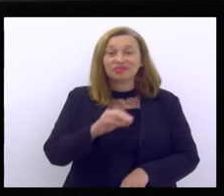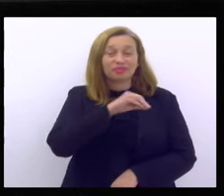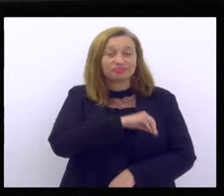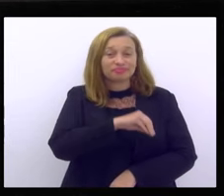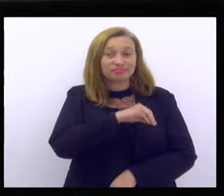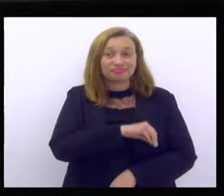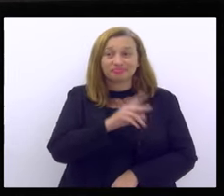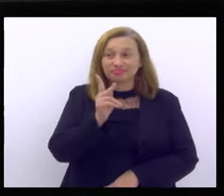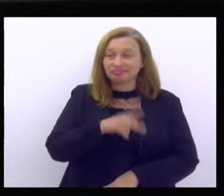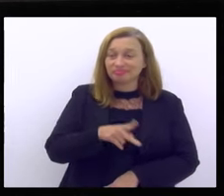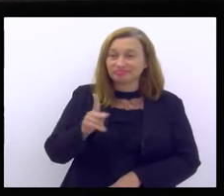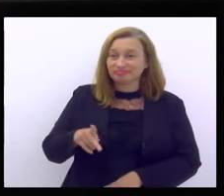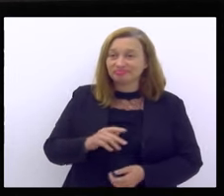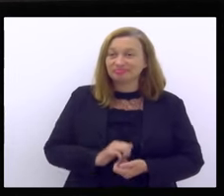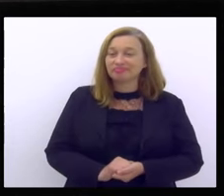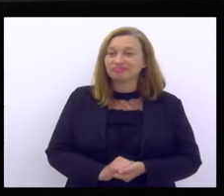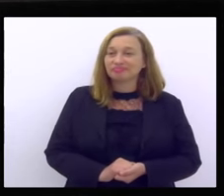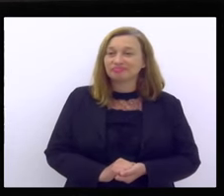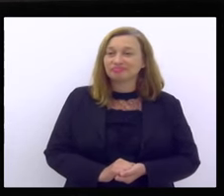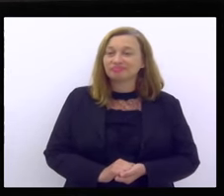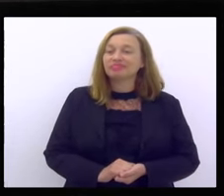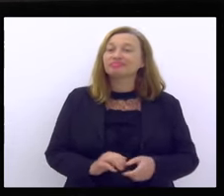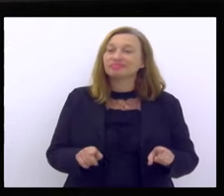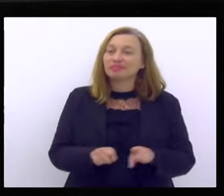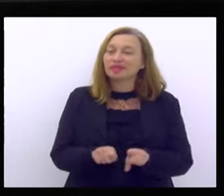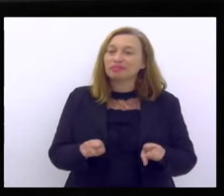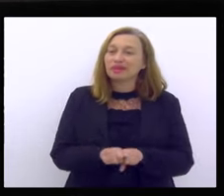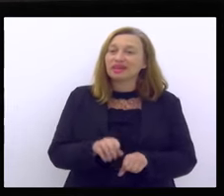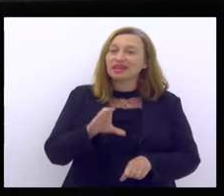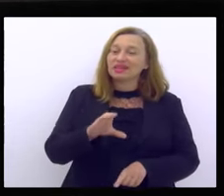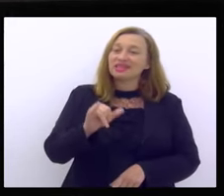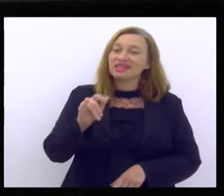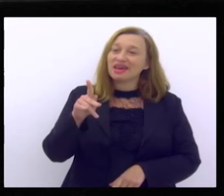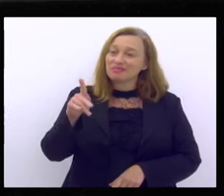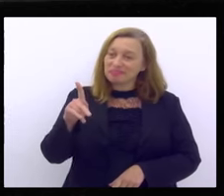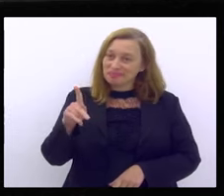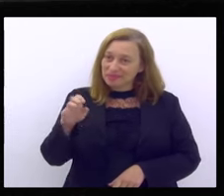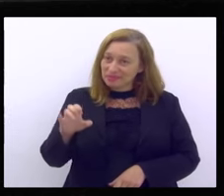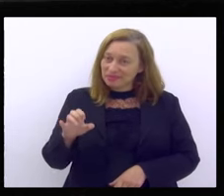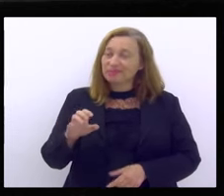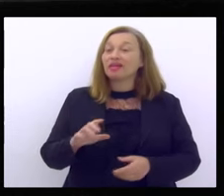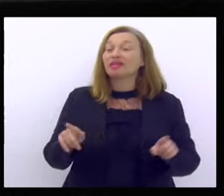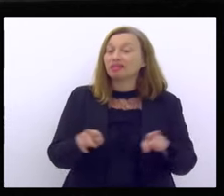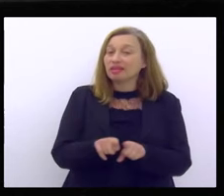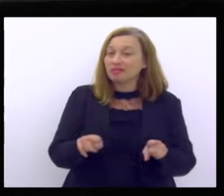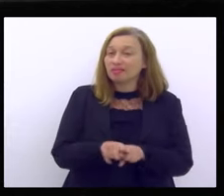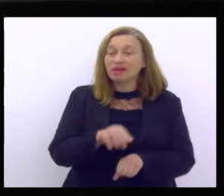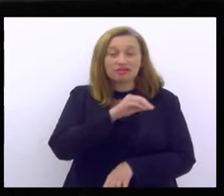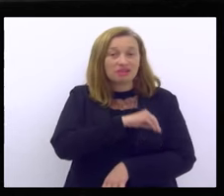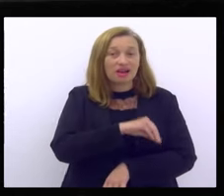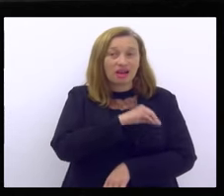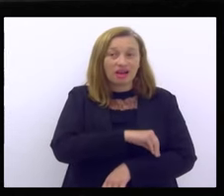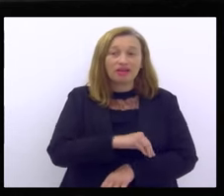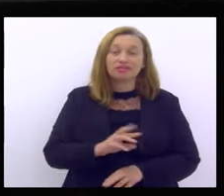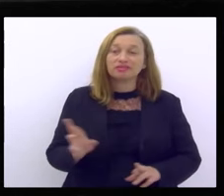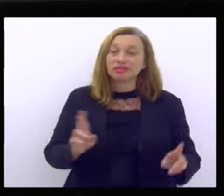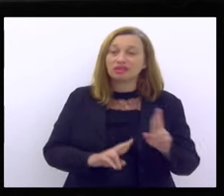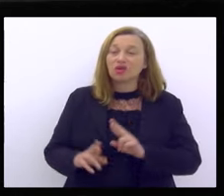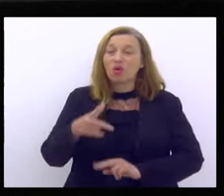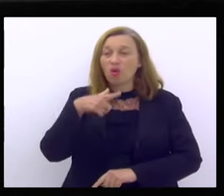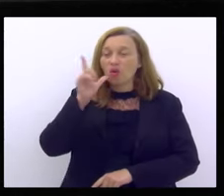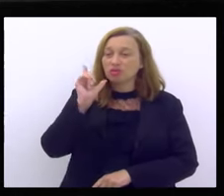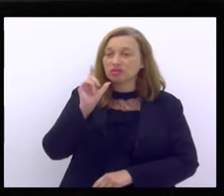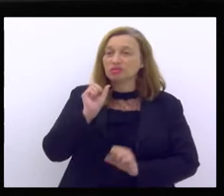nacional, também aos CIEPs, e ao piso e à questão de uma reunião que ontem